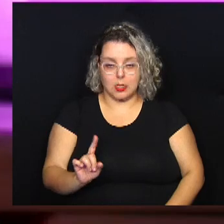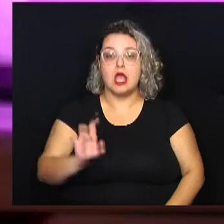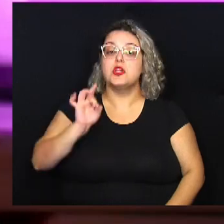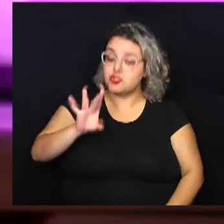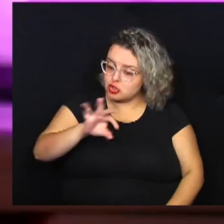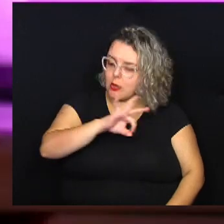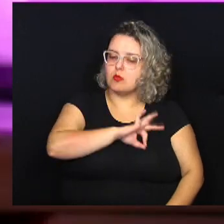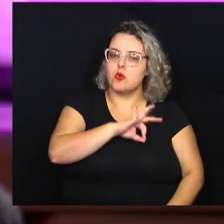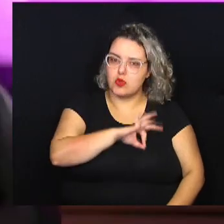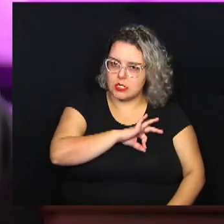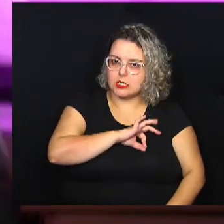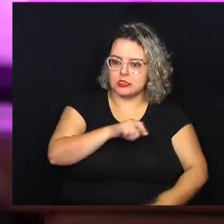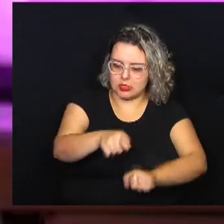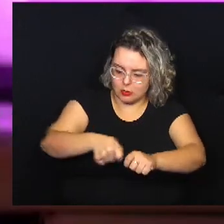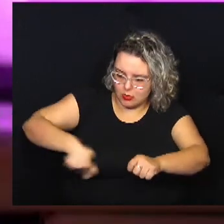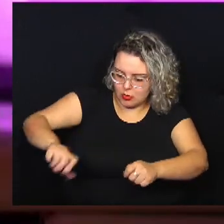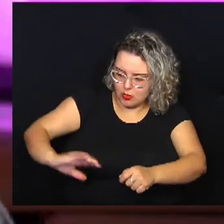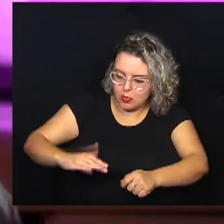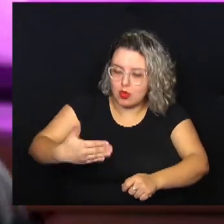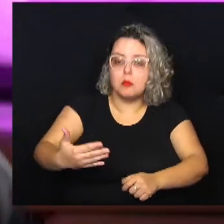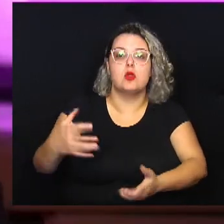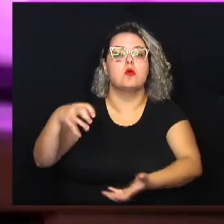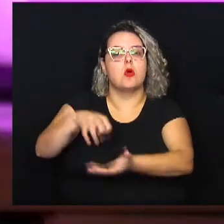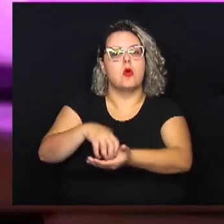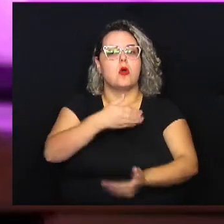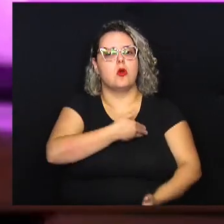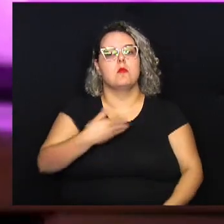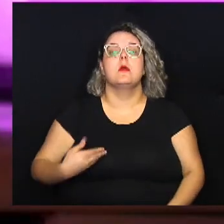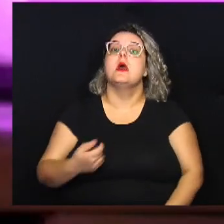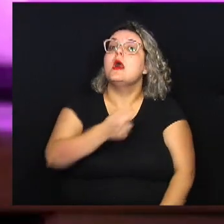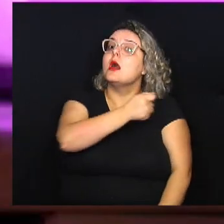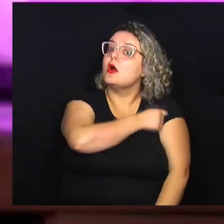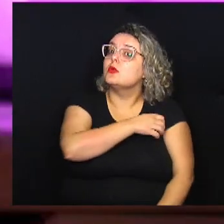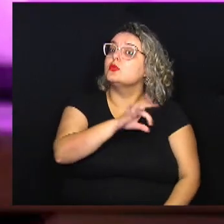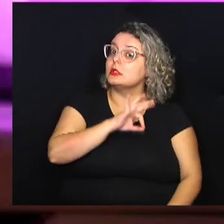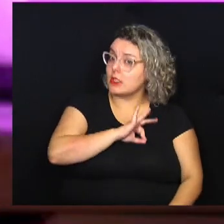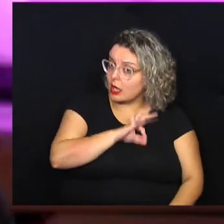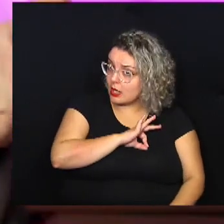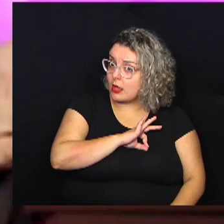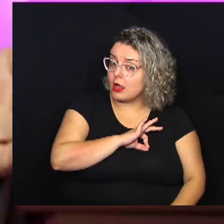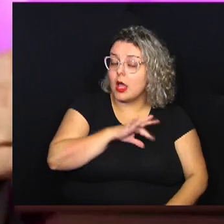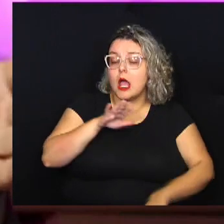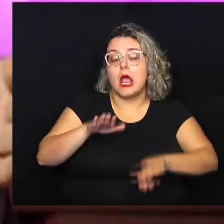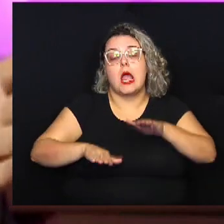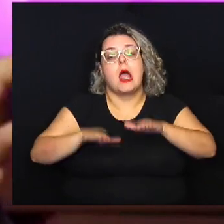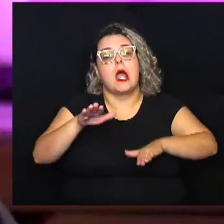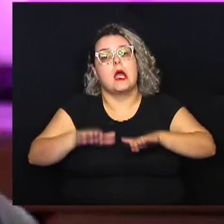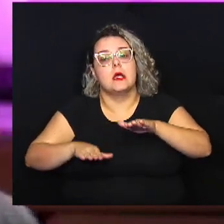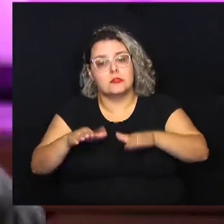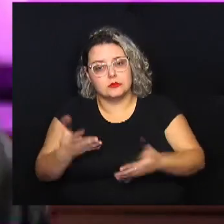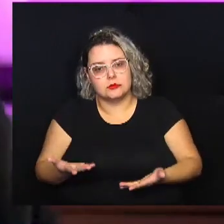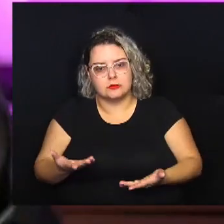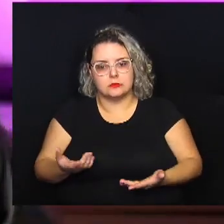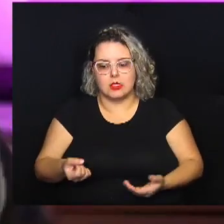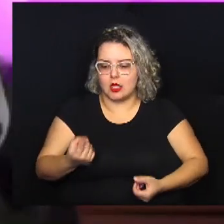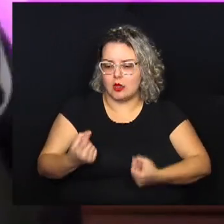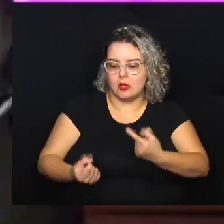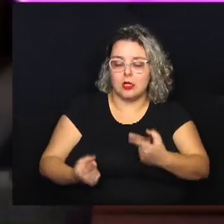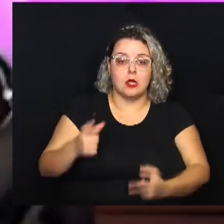mala, ela se dá pelo órgão público, pela autoridade policial. Muitas vezes, né, talvez alguém que já